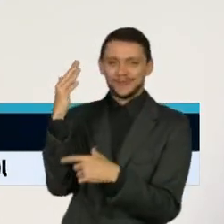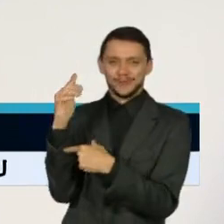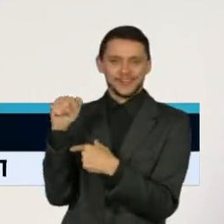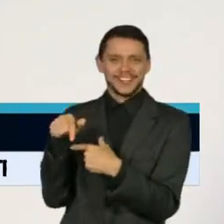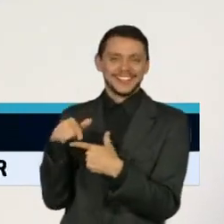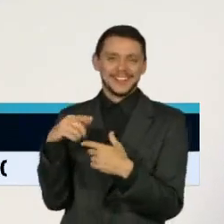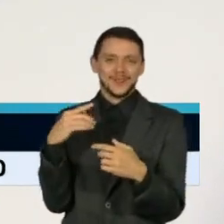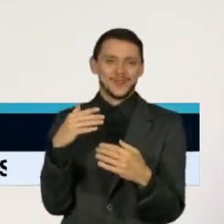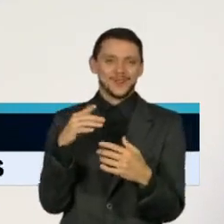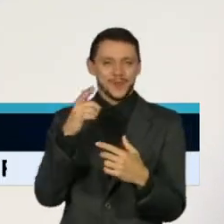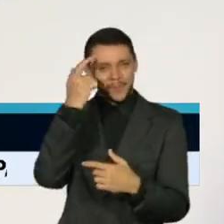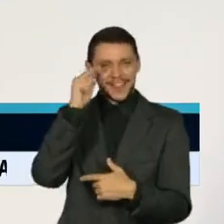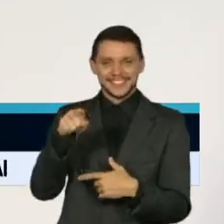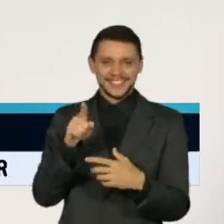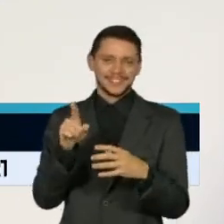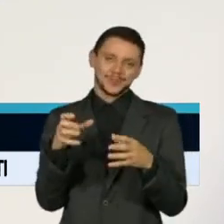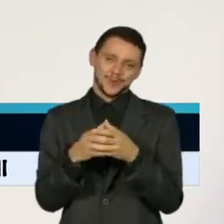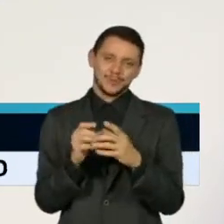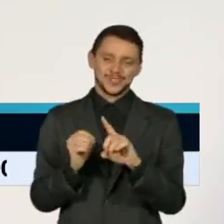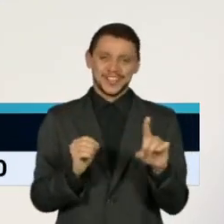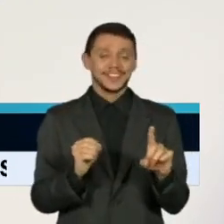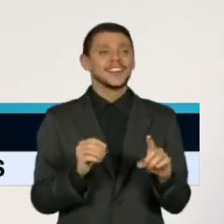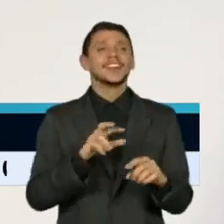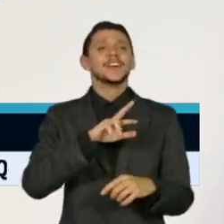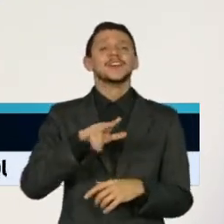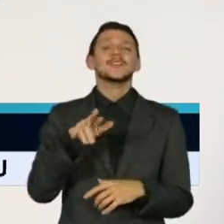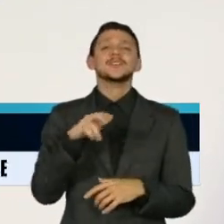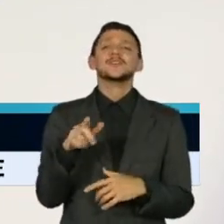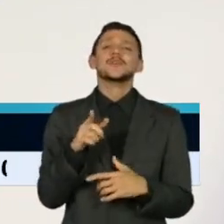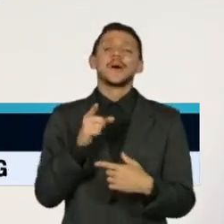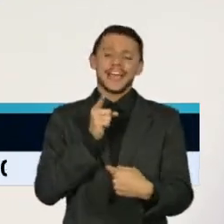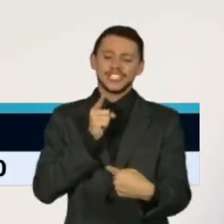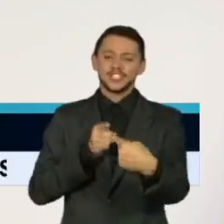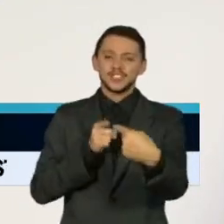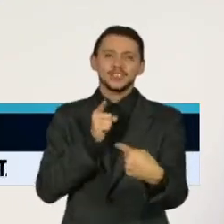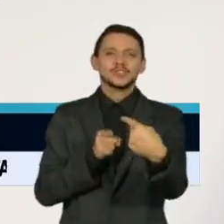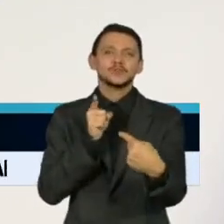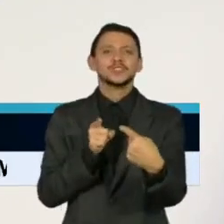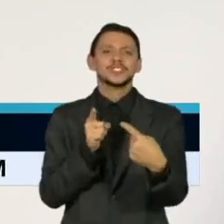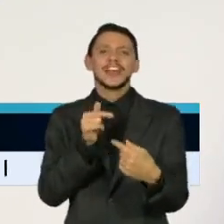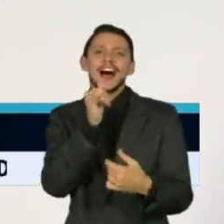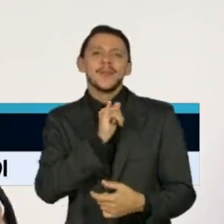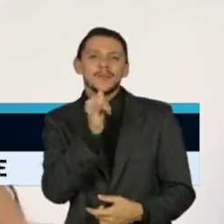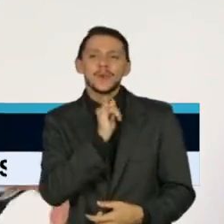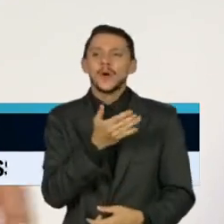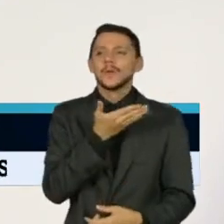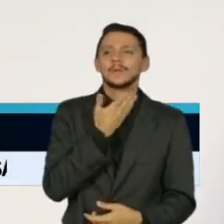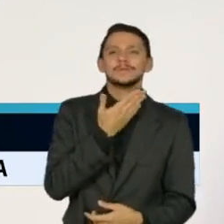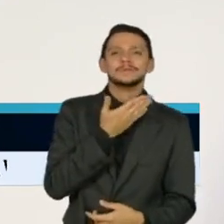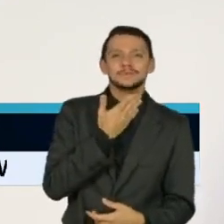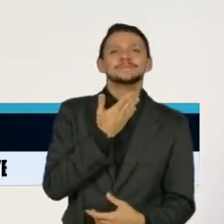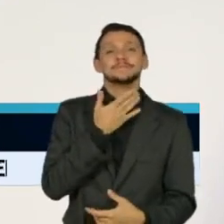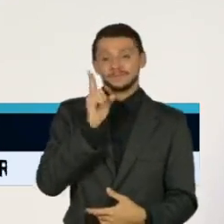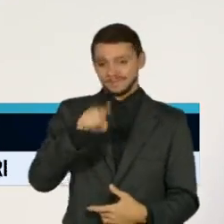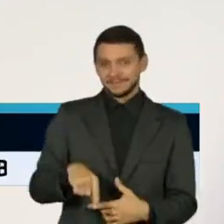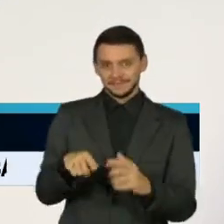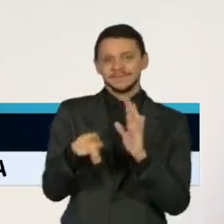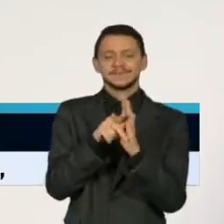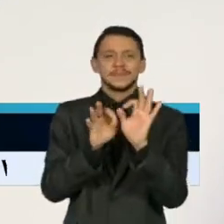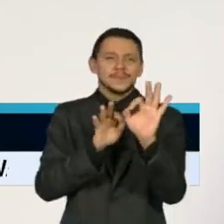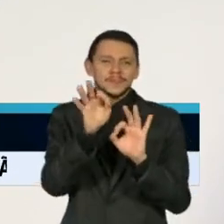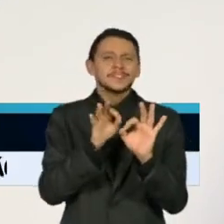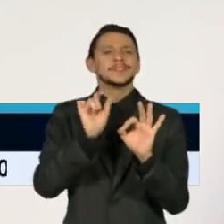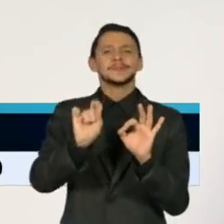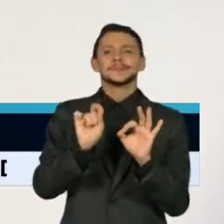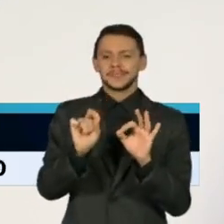eu não acho que é simplesmente ganhar uma picunha bater boca acho que é um projeto de enraíza mento porque se você por exemplo